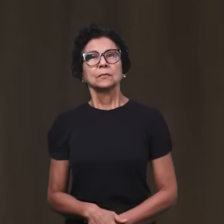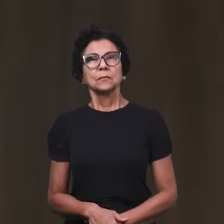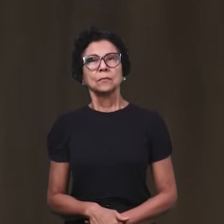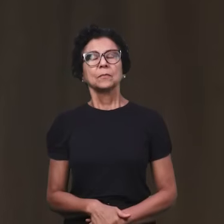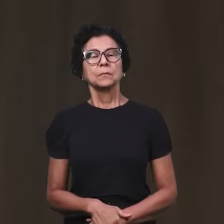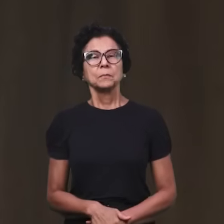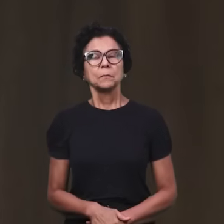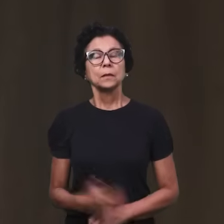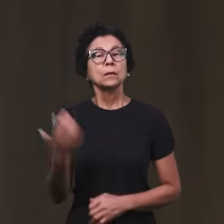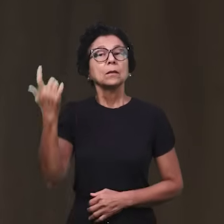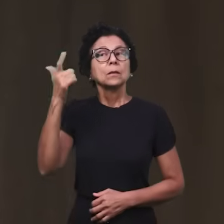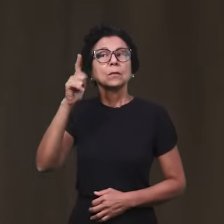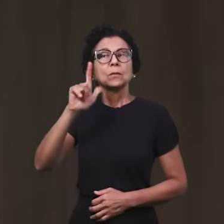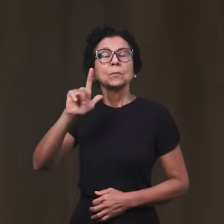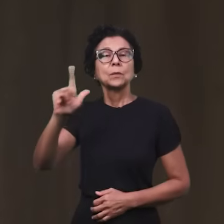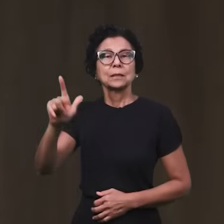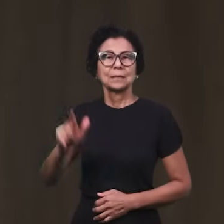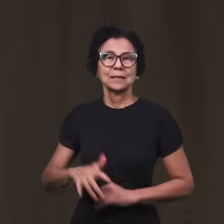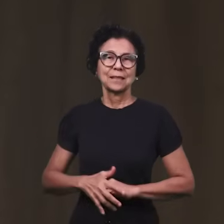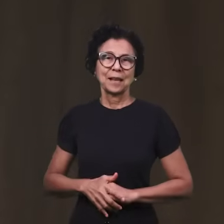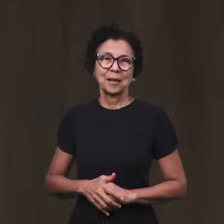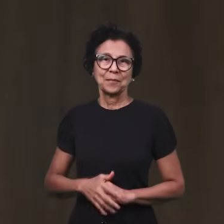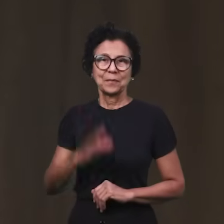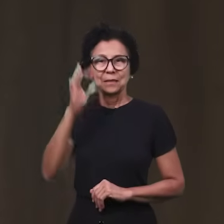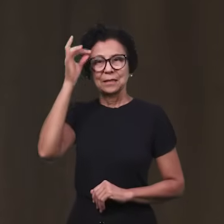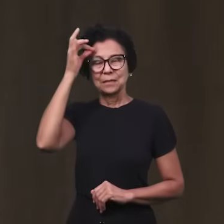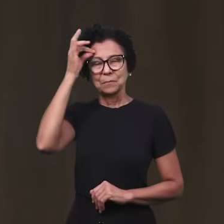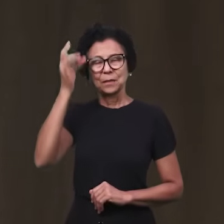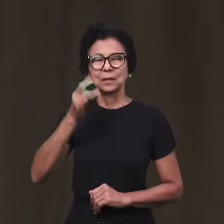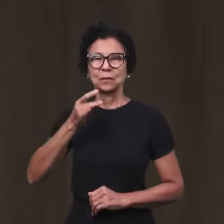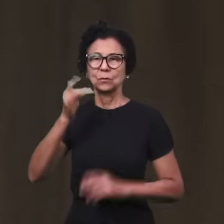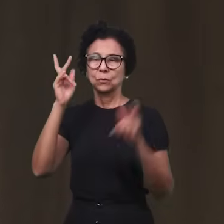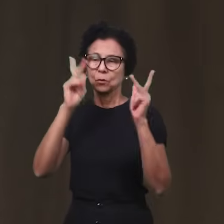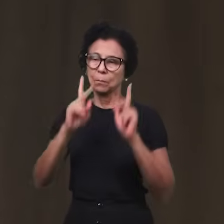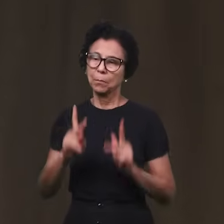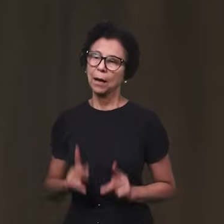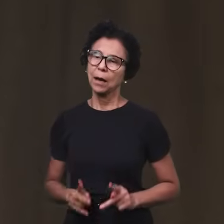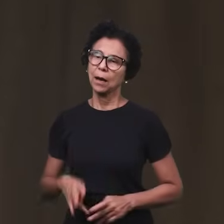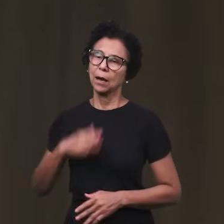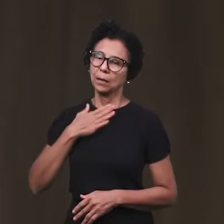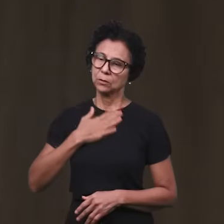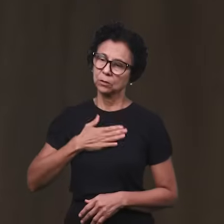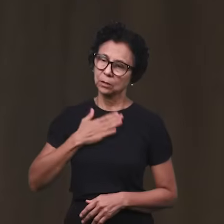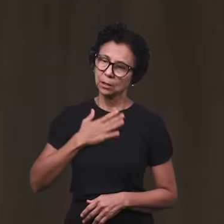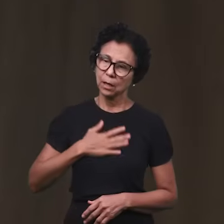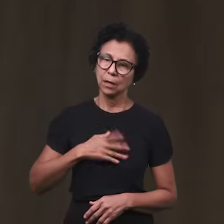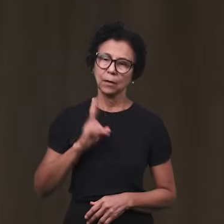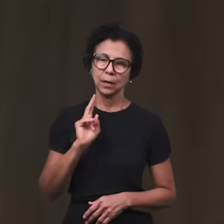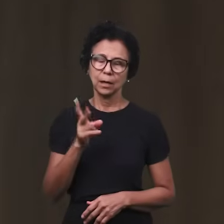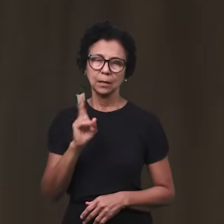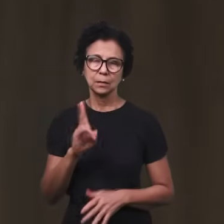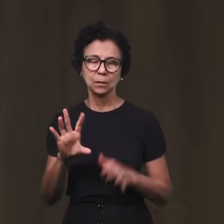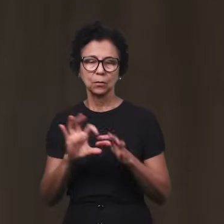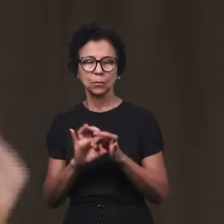inestimável. E para alcançarmos esse espírito manso e quieto, é nos espelhando em Jesus, é vivendo a salvação em Jesus. Não há